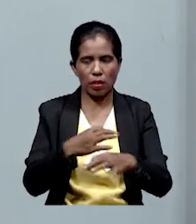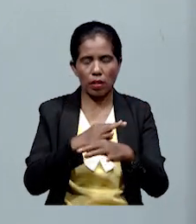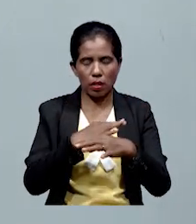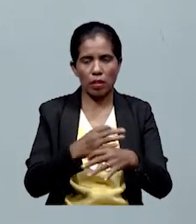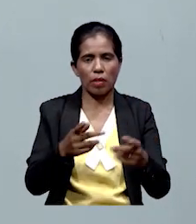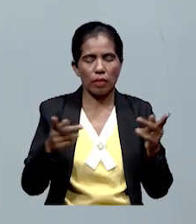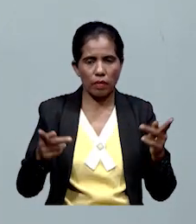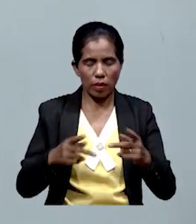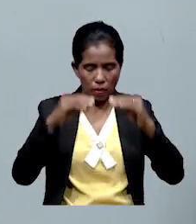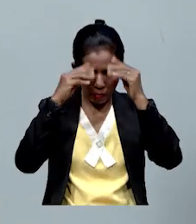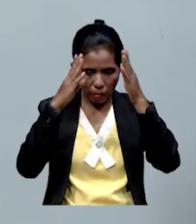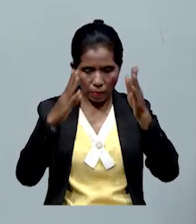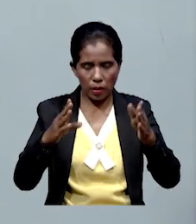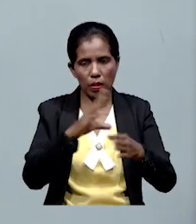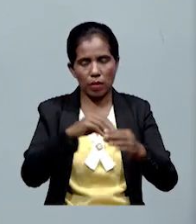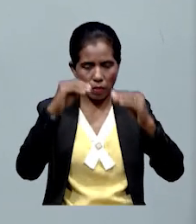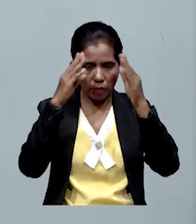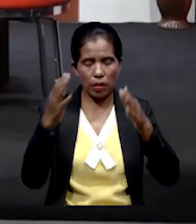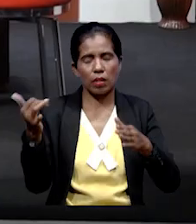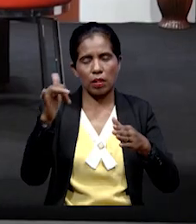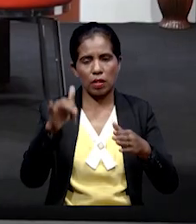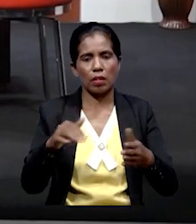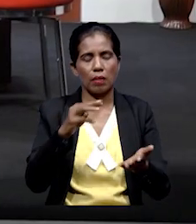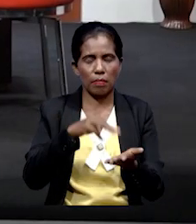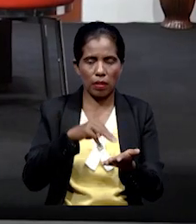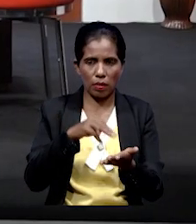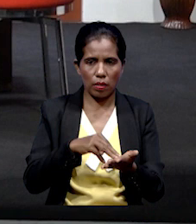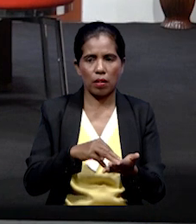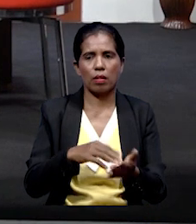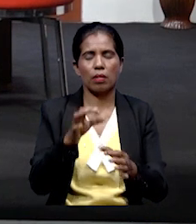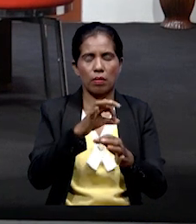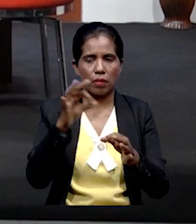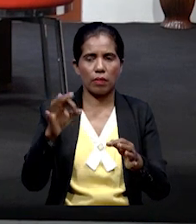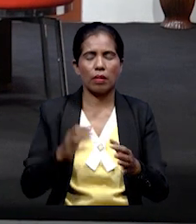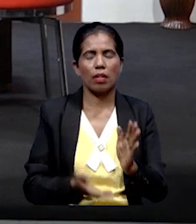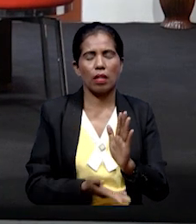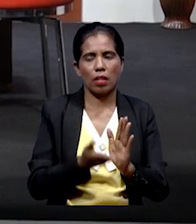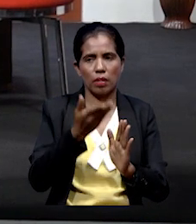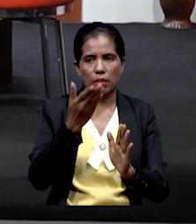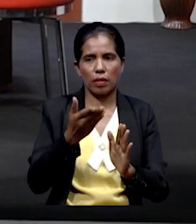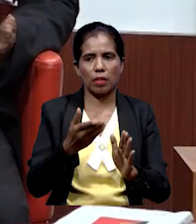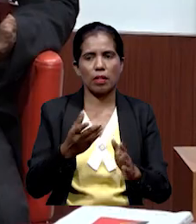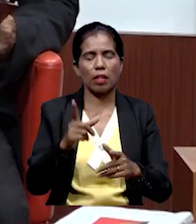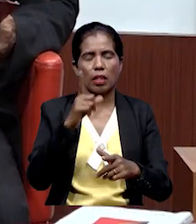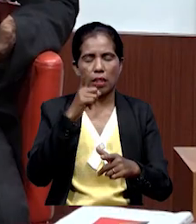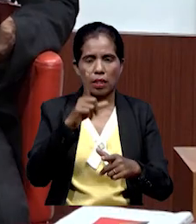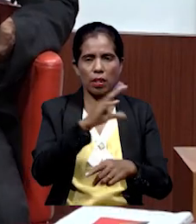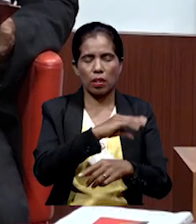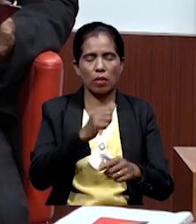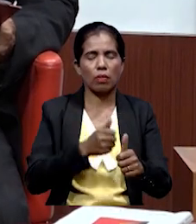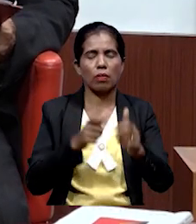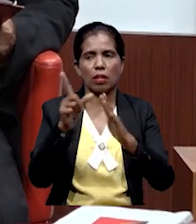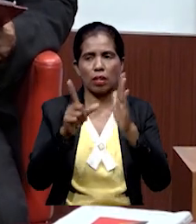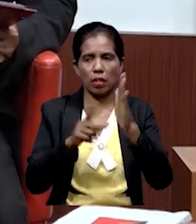condição para mestre no docente Sira e a material no espiritual. Essa qualidade e lei formativa, tu ir lei